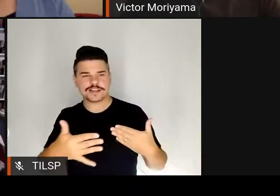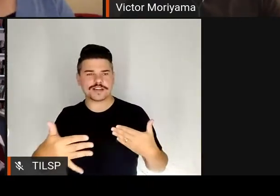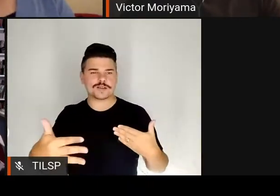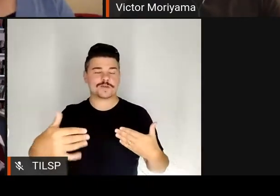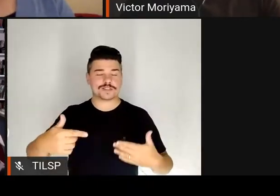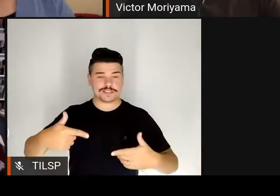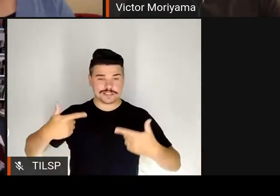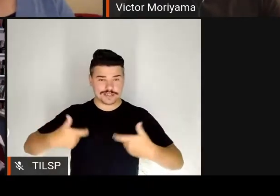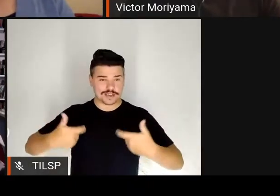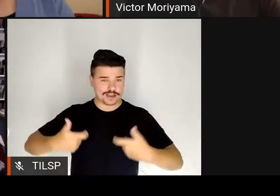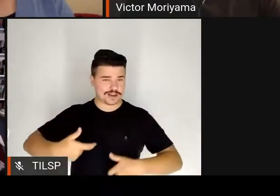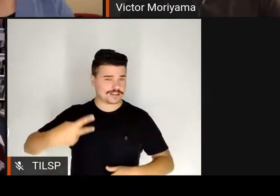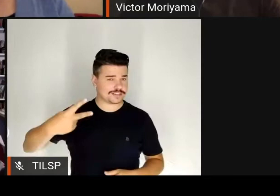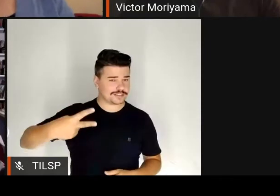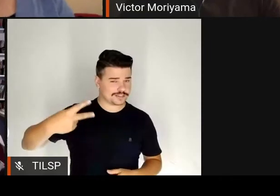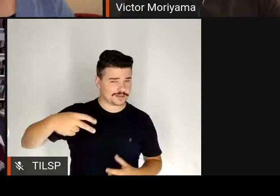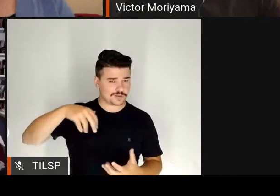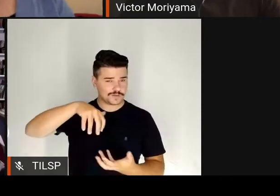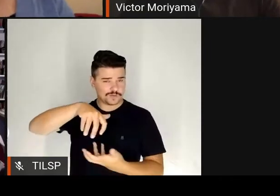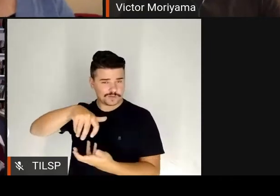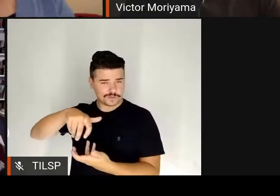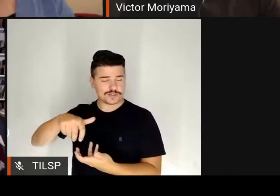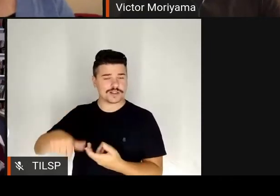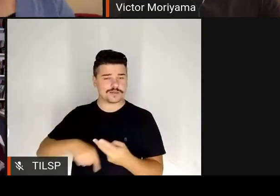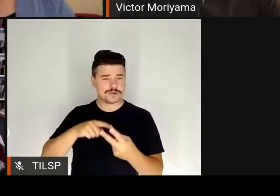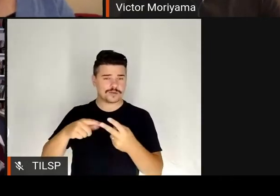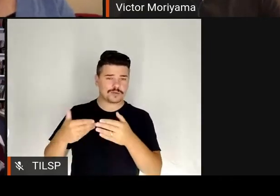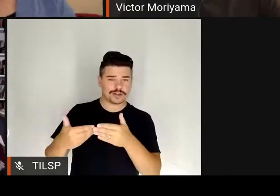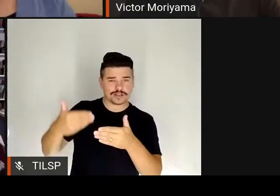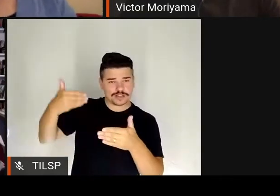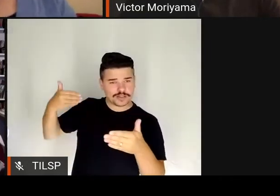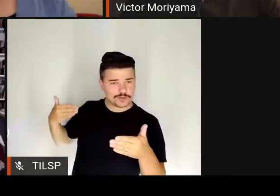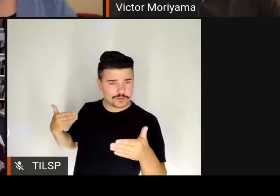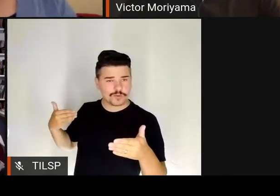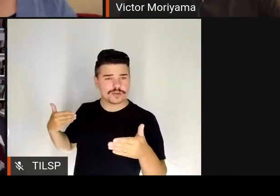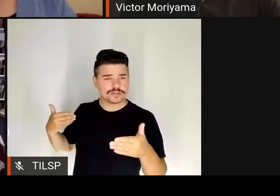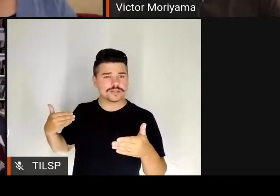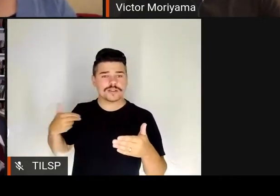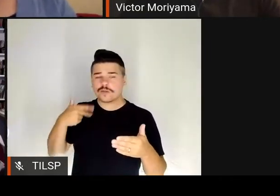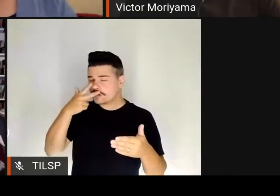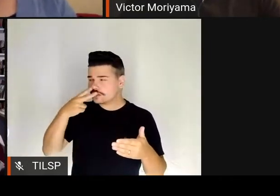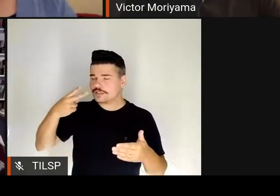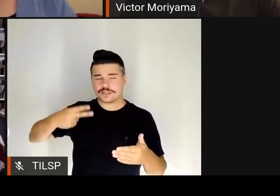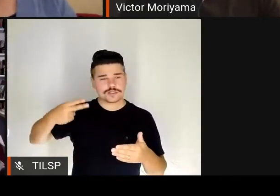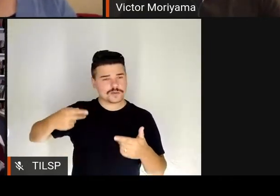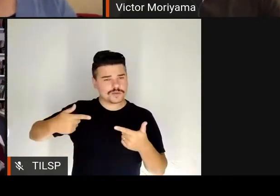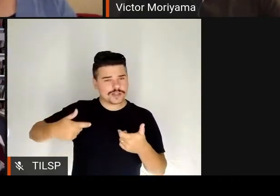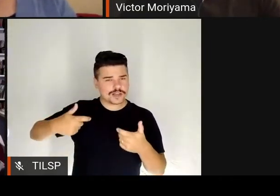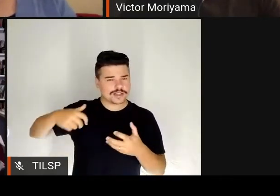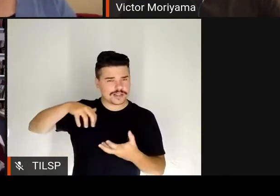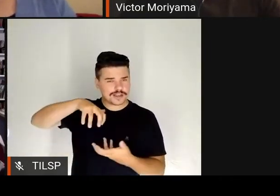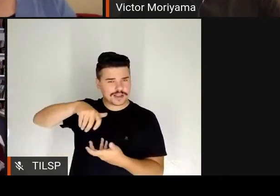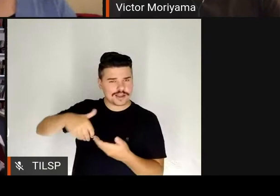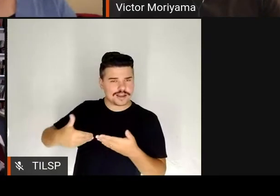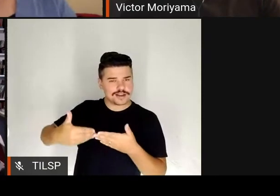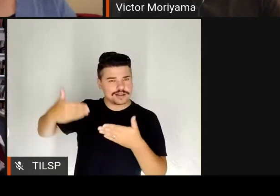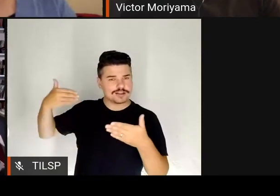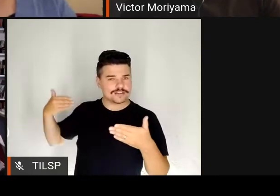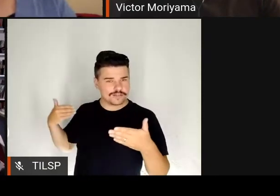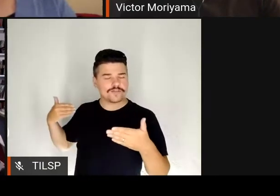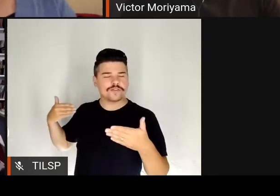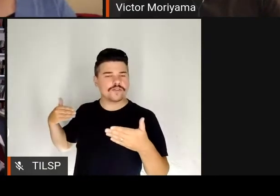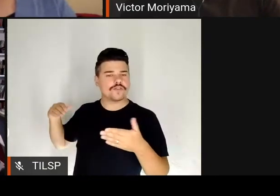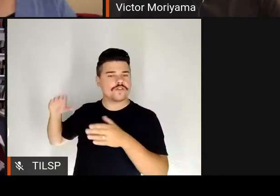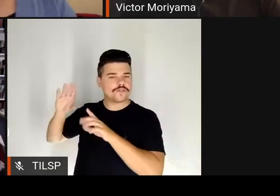para períodos anteriores, né, Segunda Guerra. Eu acho que a gente está falando num contínuo, né, de uma prática